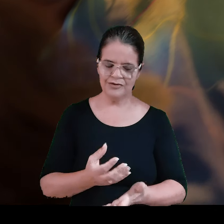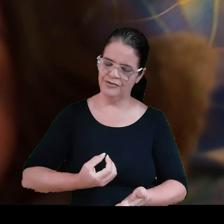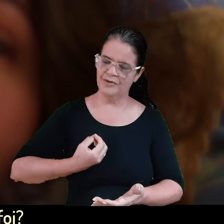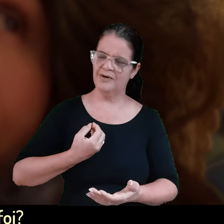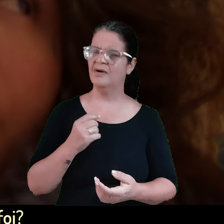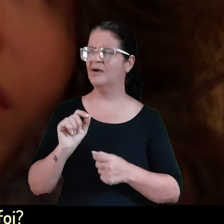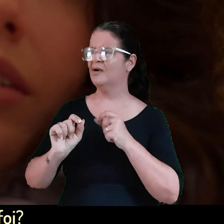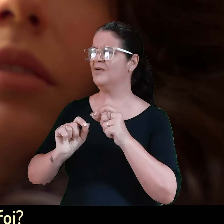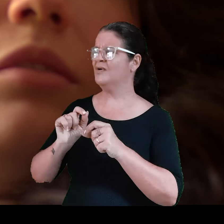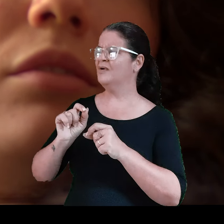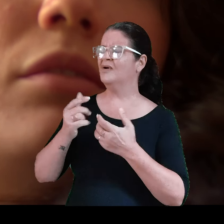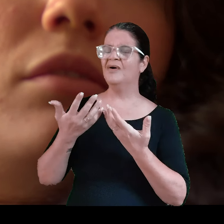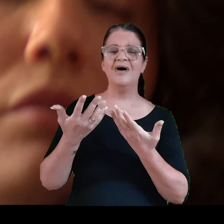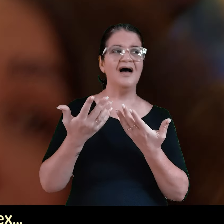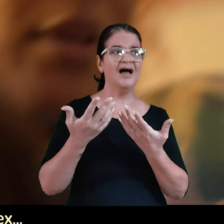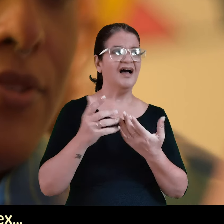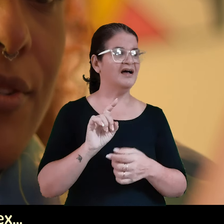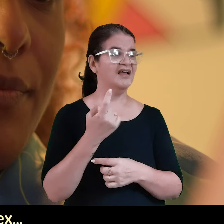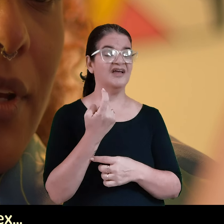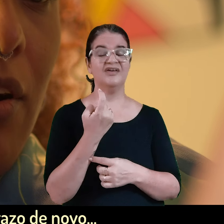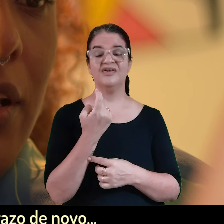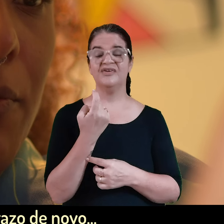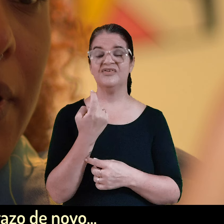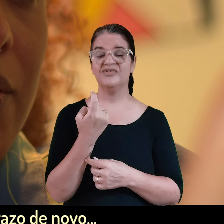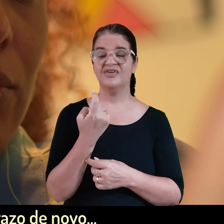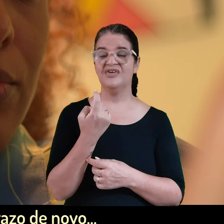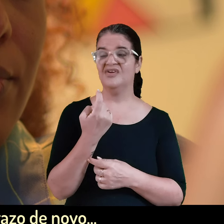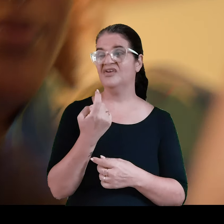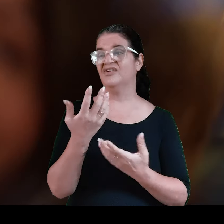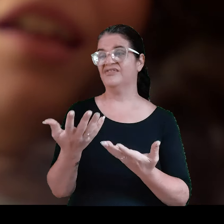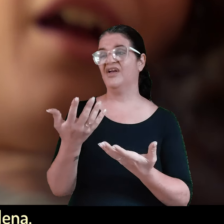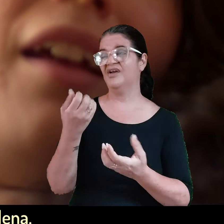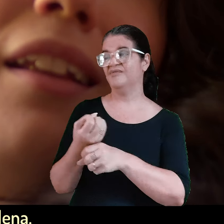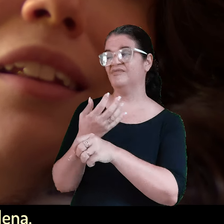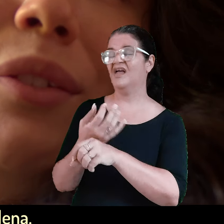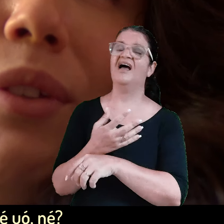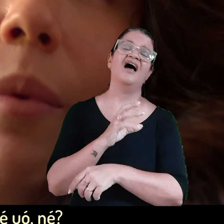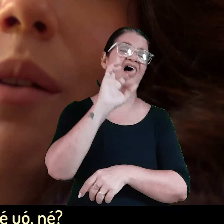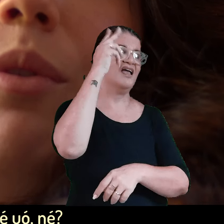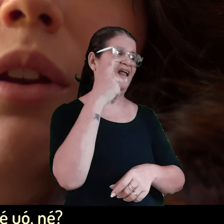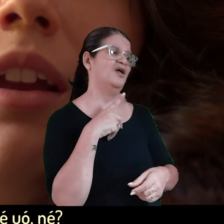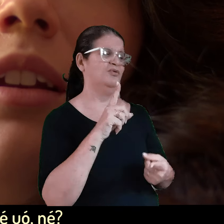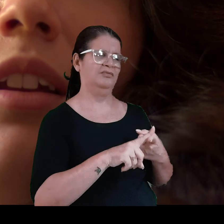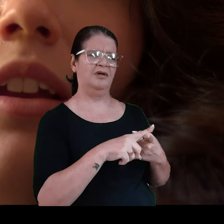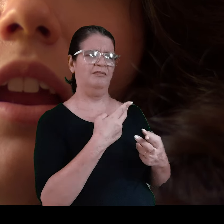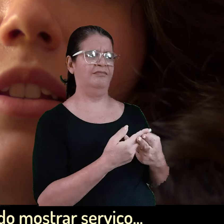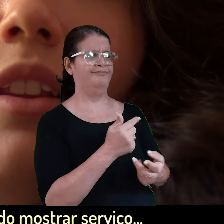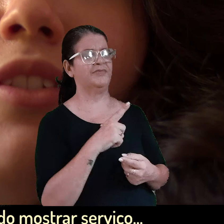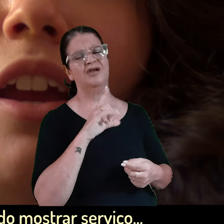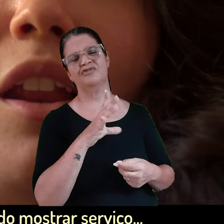mensagem. Que foi? Teu ex, enrolado com o prazo de novo. Ai, Helena, tu também é uó, né?